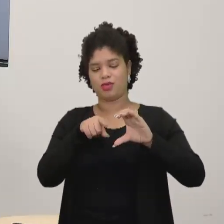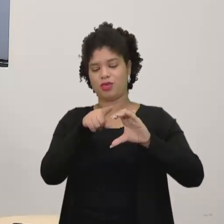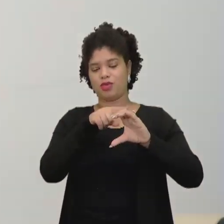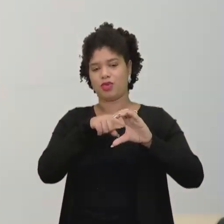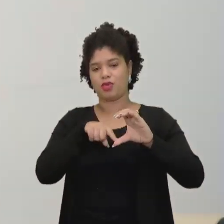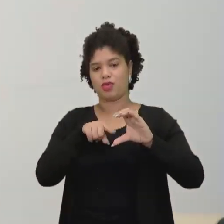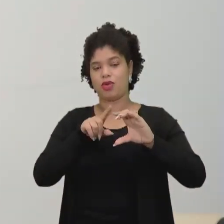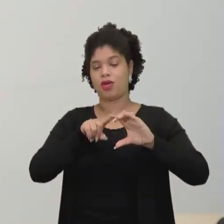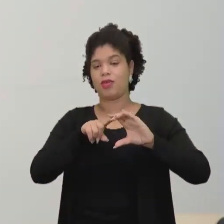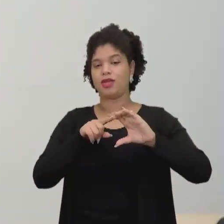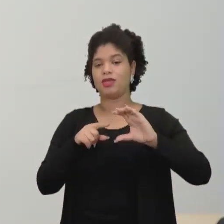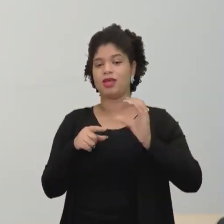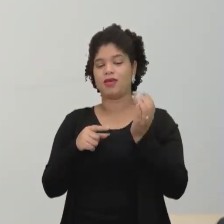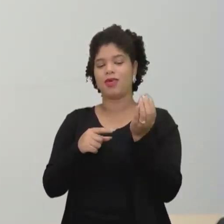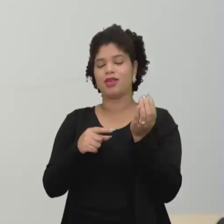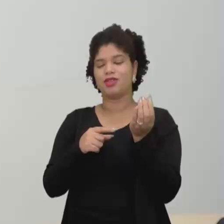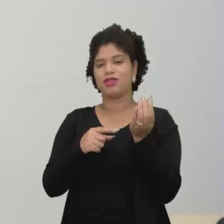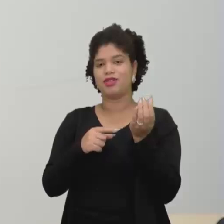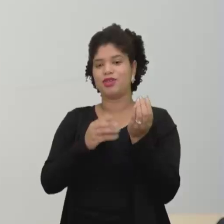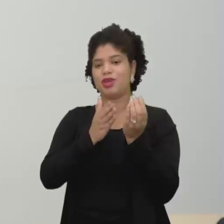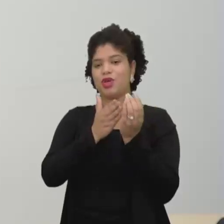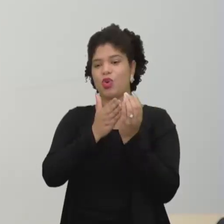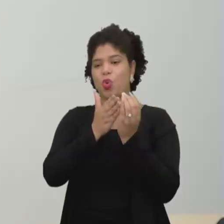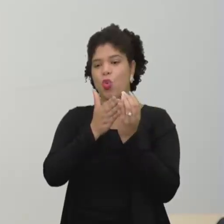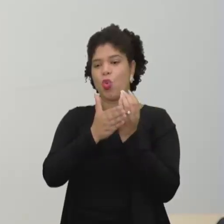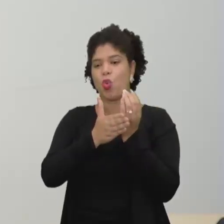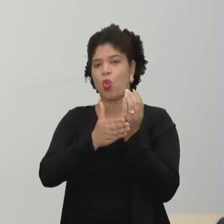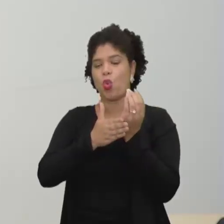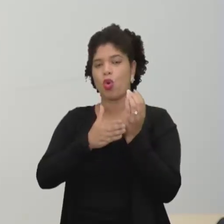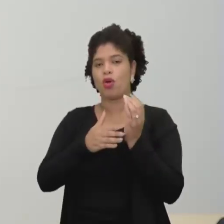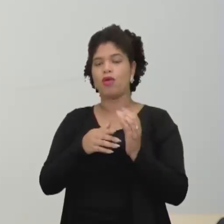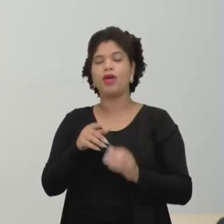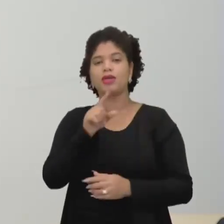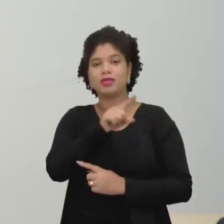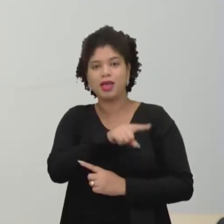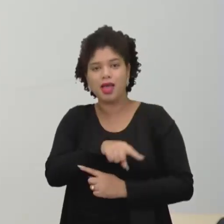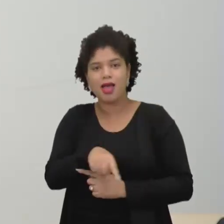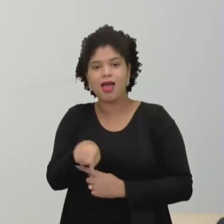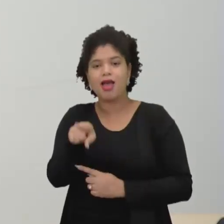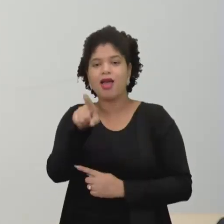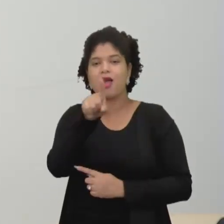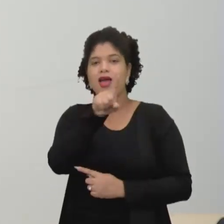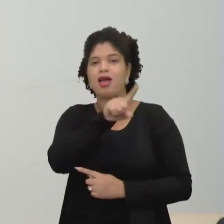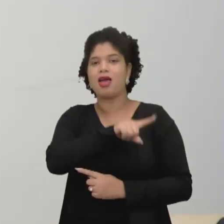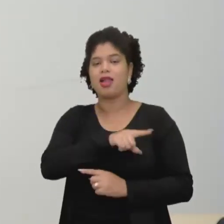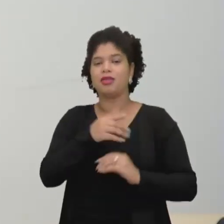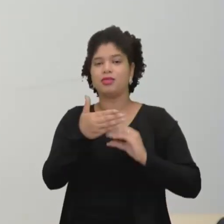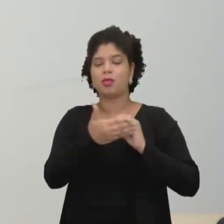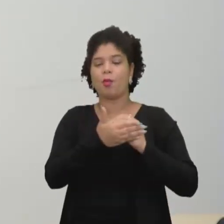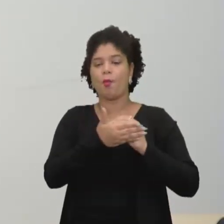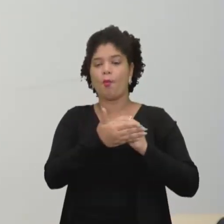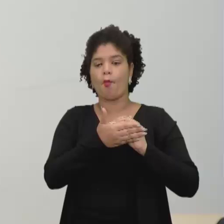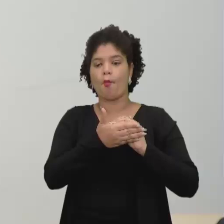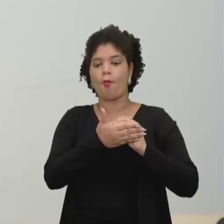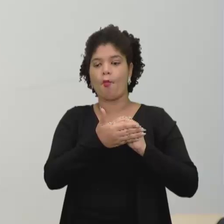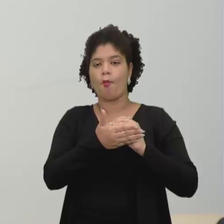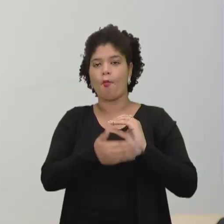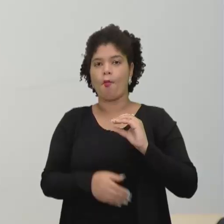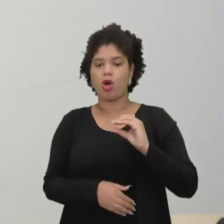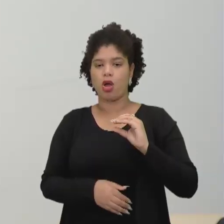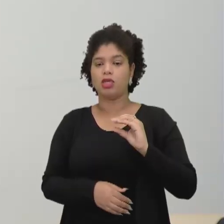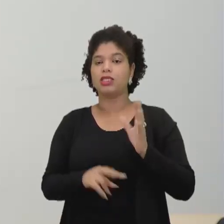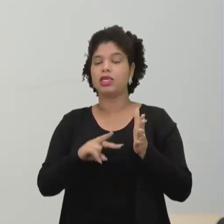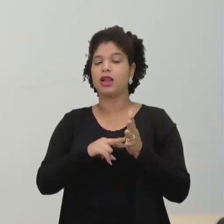parte de baixo. Essa parte de baixo aqui, ó, que tem o contorno também, mas tem essa região interna. Isso é o